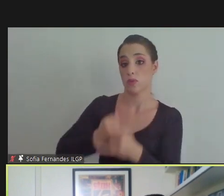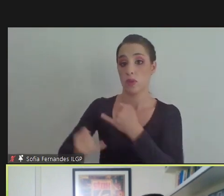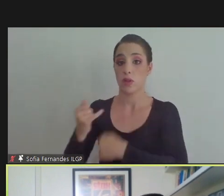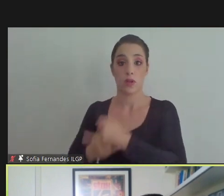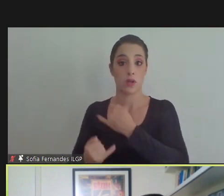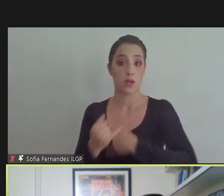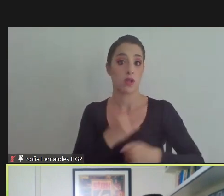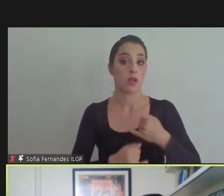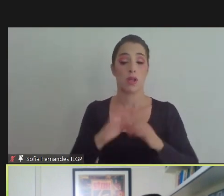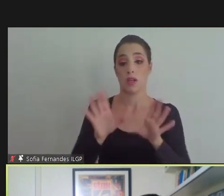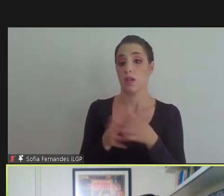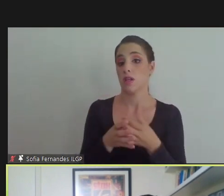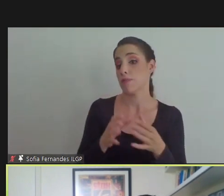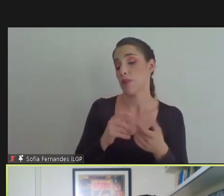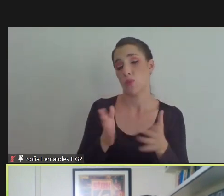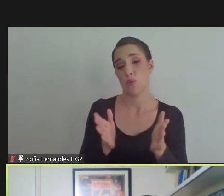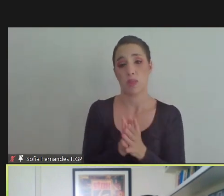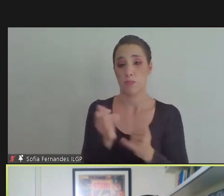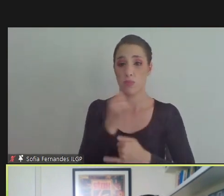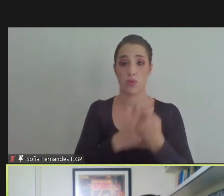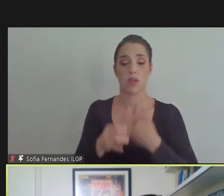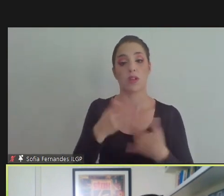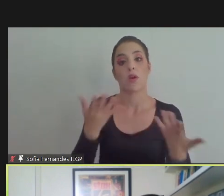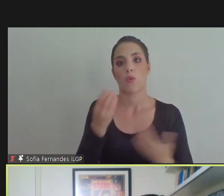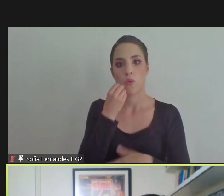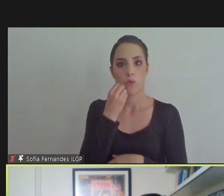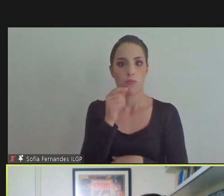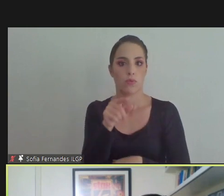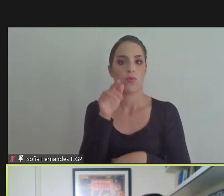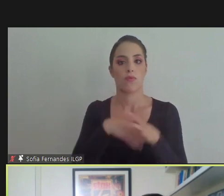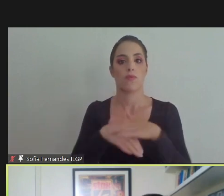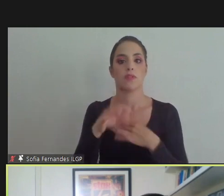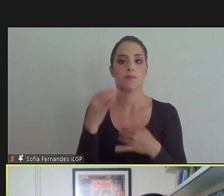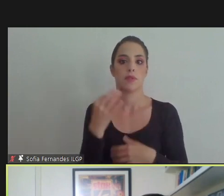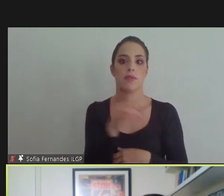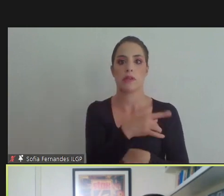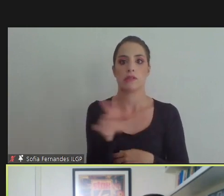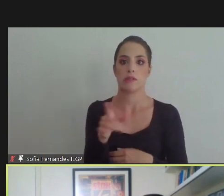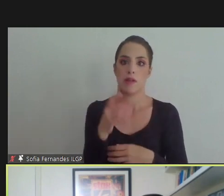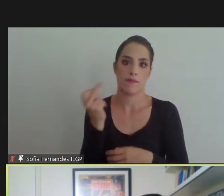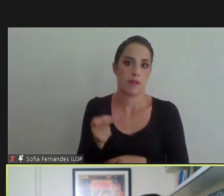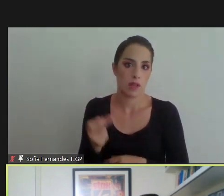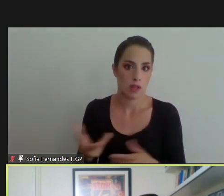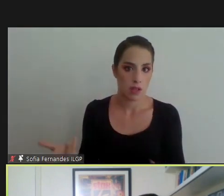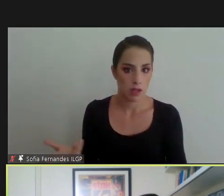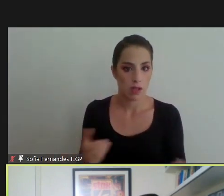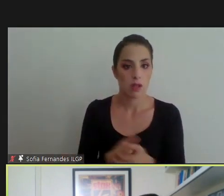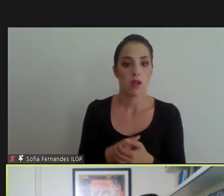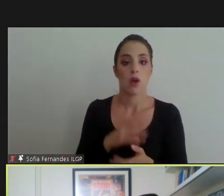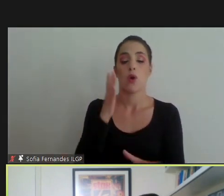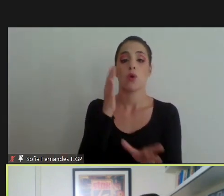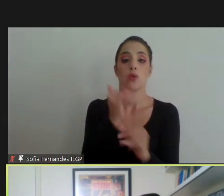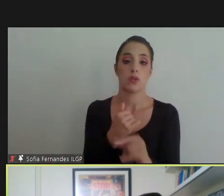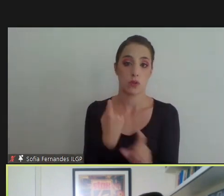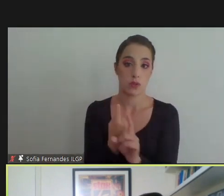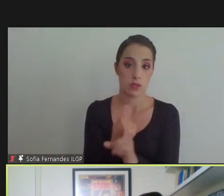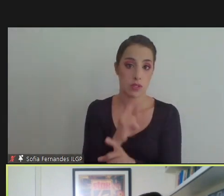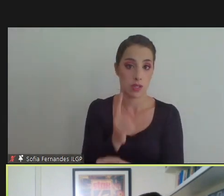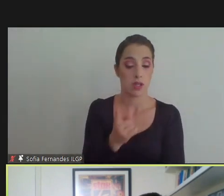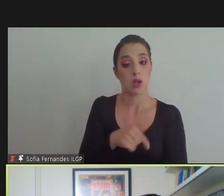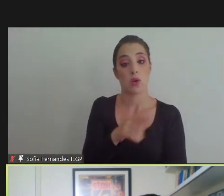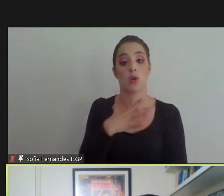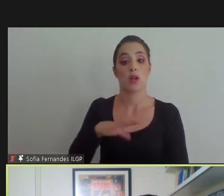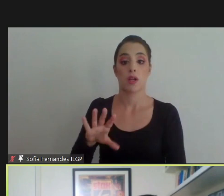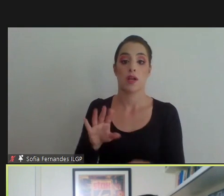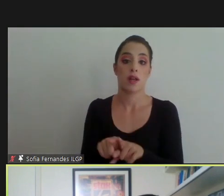muda a equipe inteira. Então, como é que você faz para que aquele aprendizado permaneça? Outra coisa a gente queria muito reforçar o aprendizado